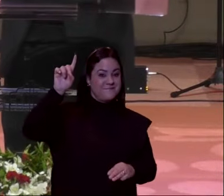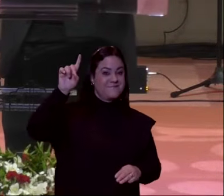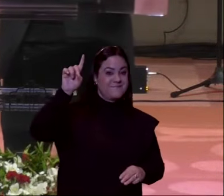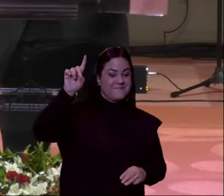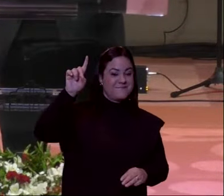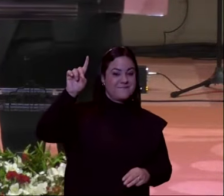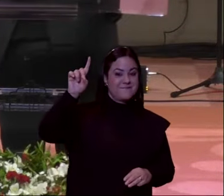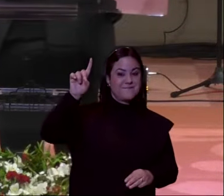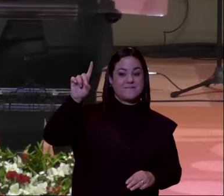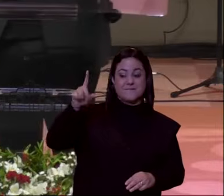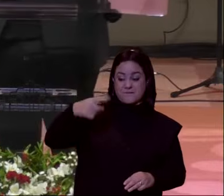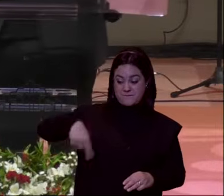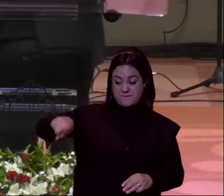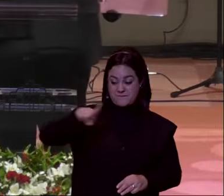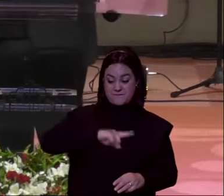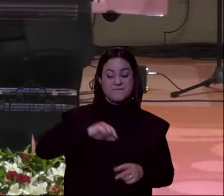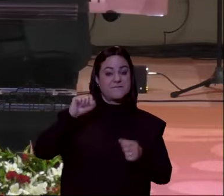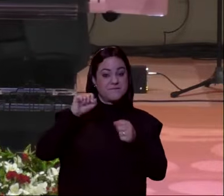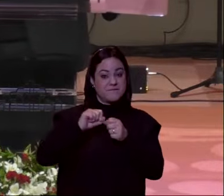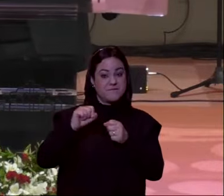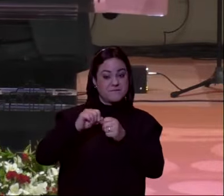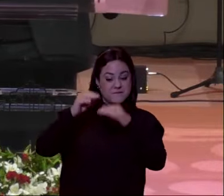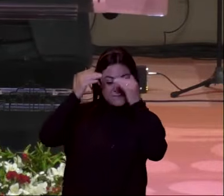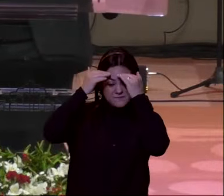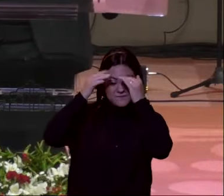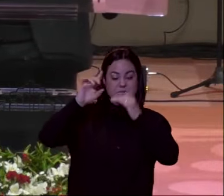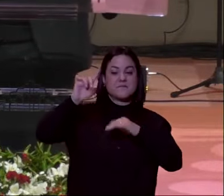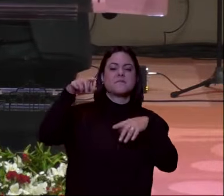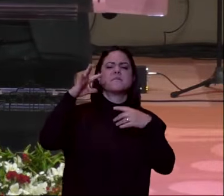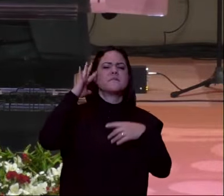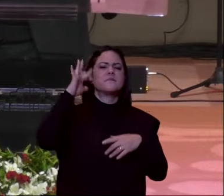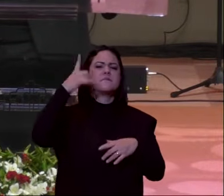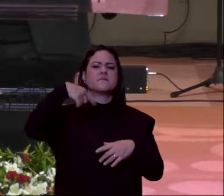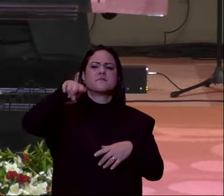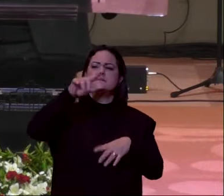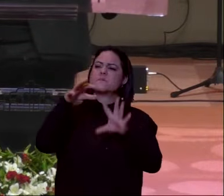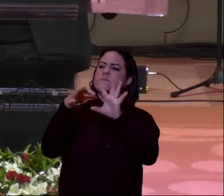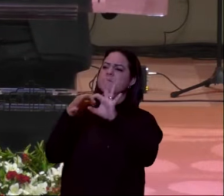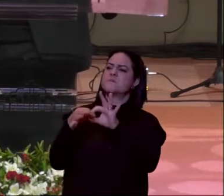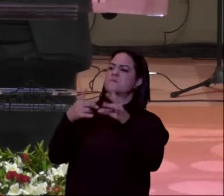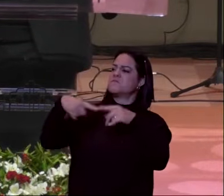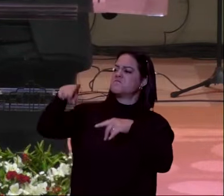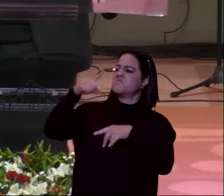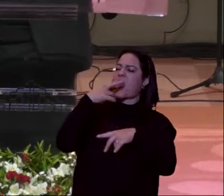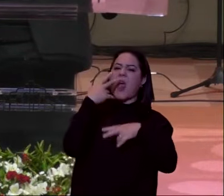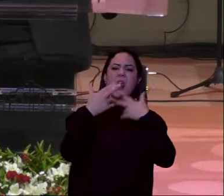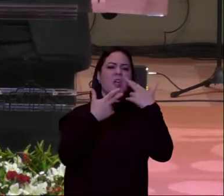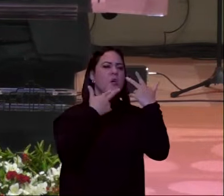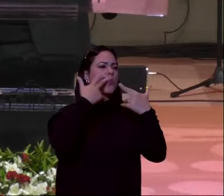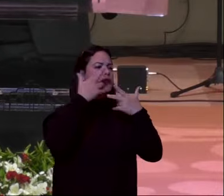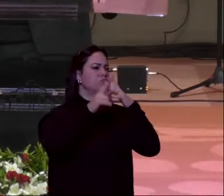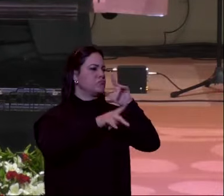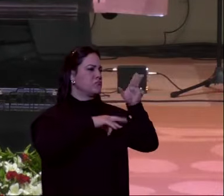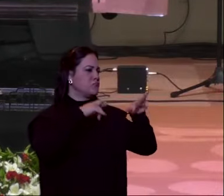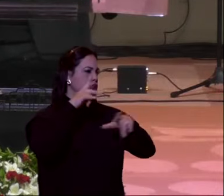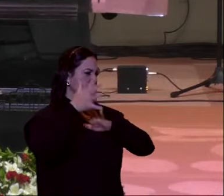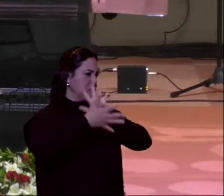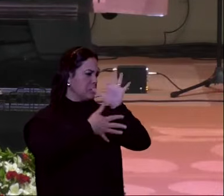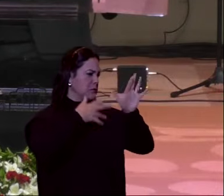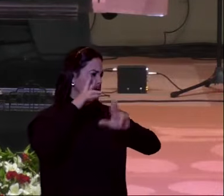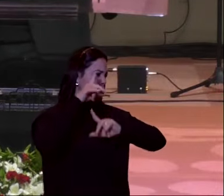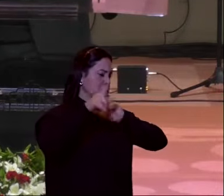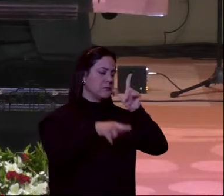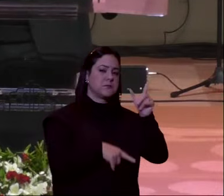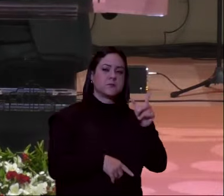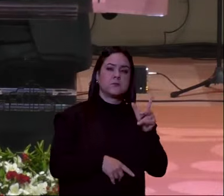para os descrentes. Imaginem que a igreja esteja reunida e todos comecem a falar em línguas estranhas. Se chegarem ali